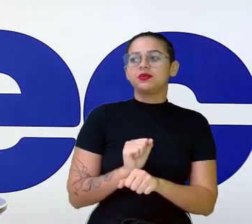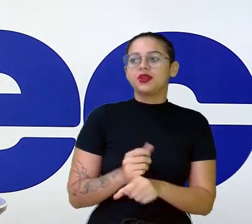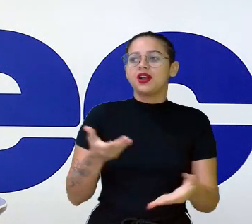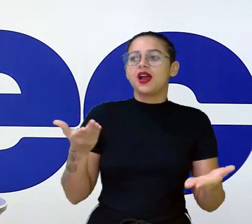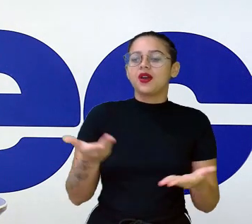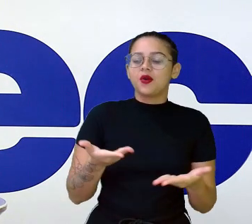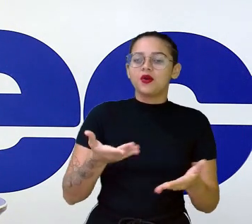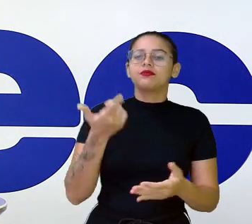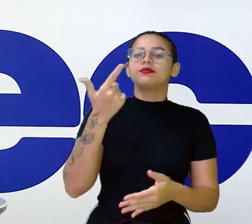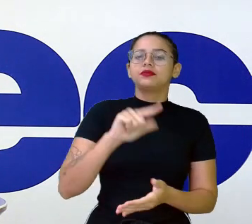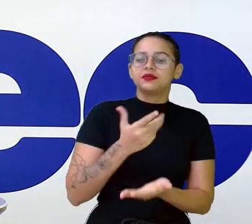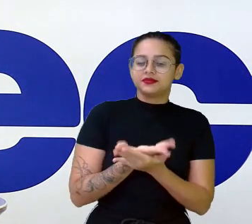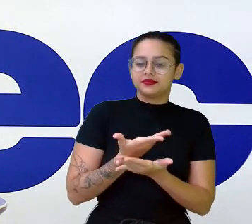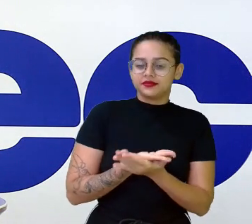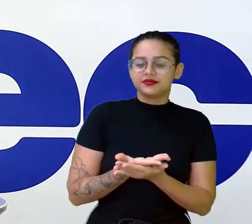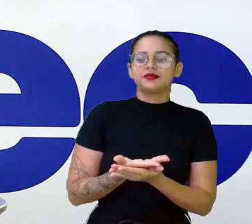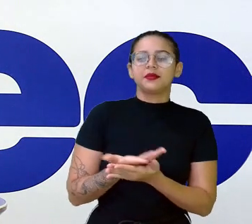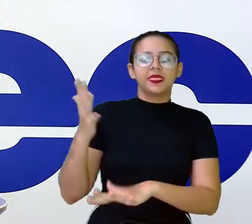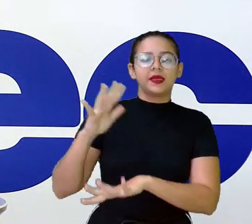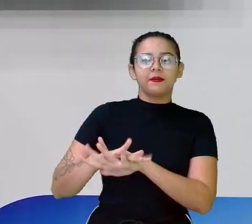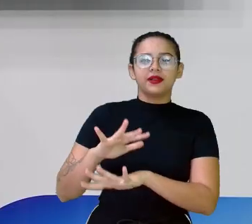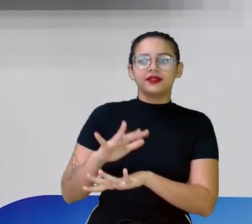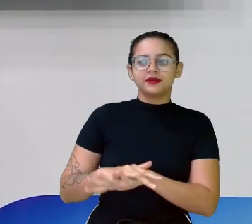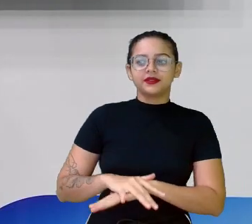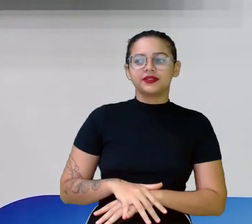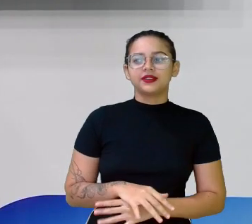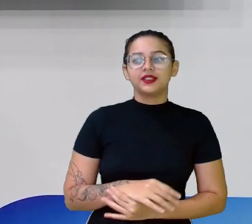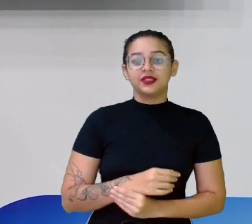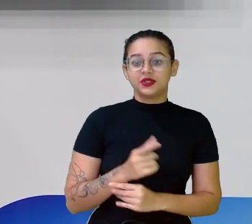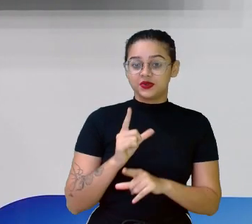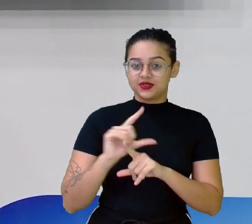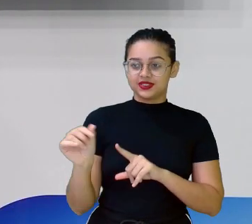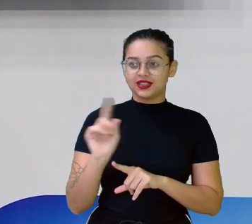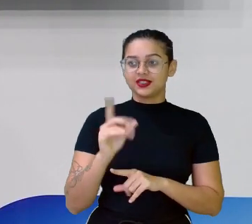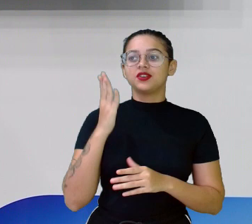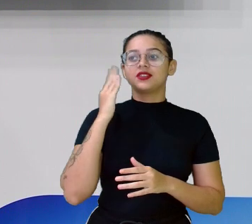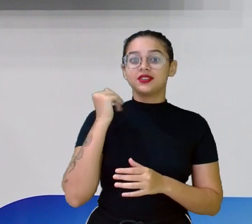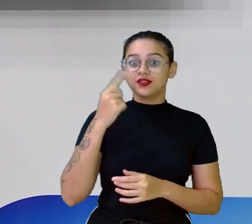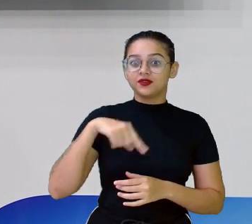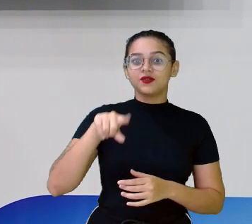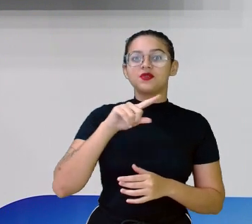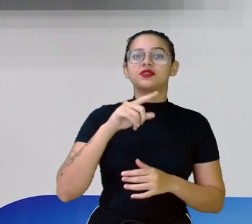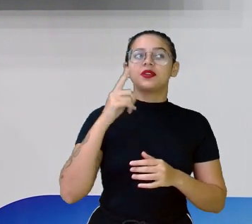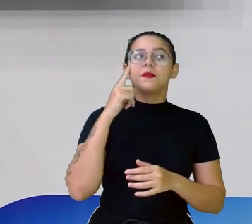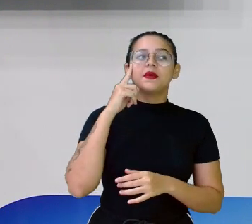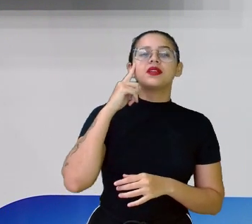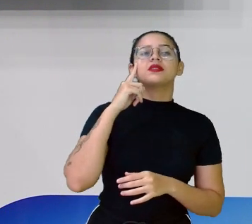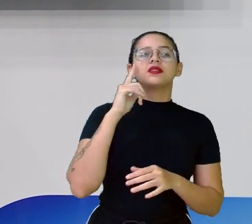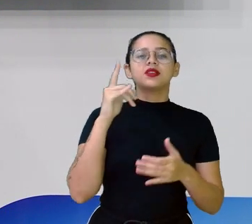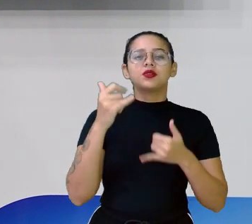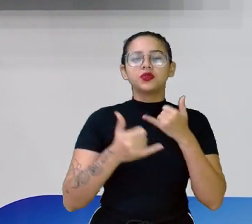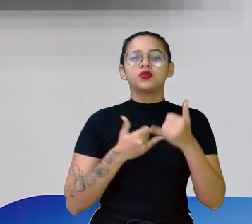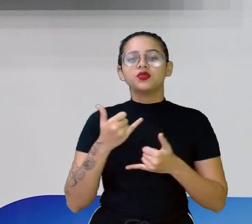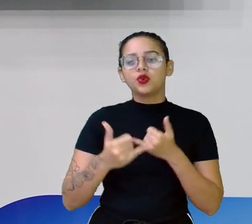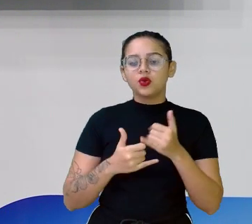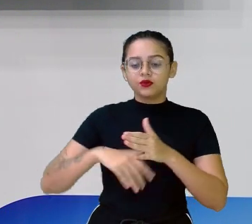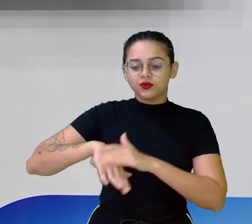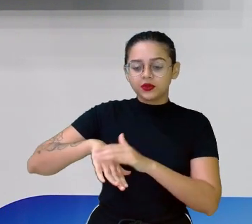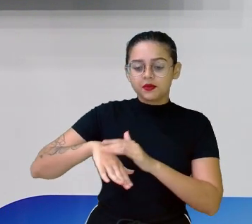mais uma aula, né? Que agora é matemática. É isso aí, não saiam daí. Eu sei que estão com a cabeça no jogo, mas